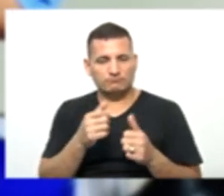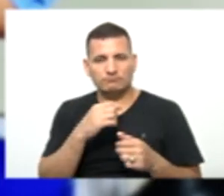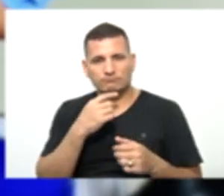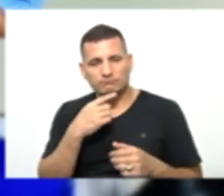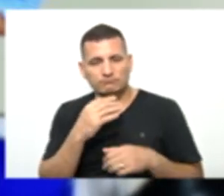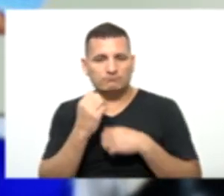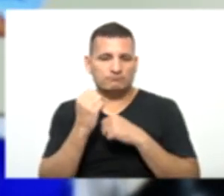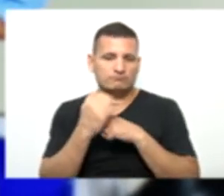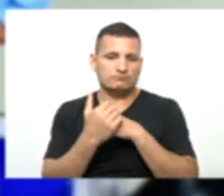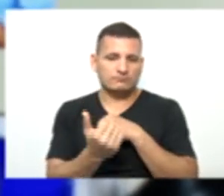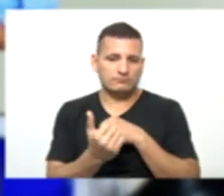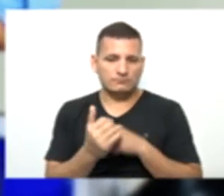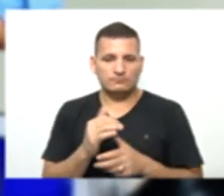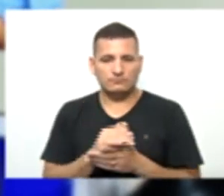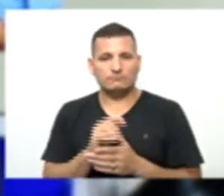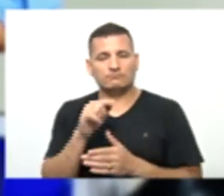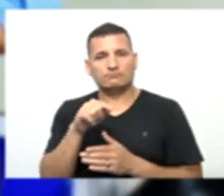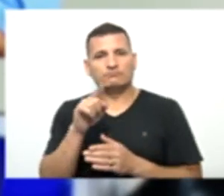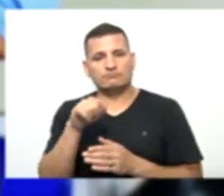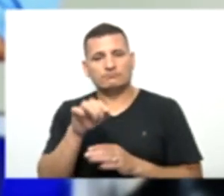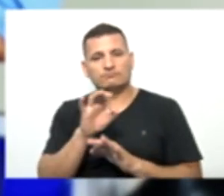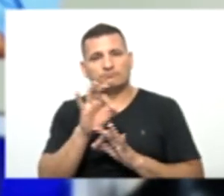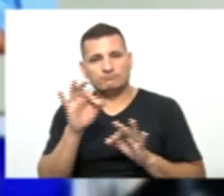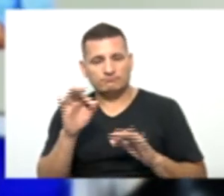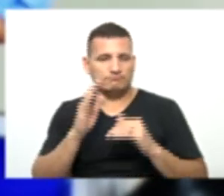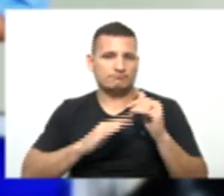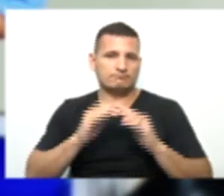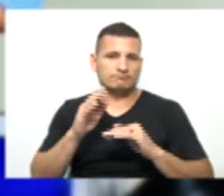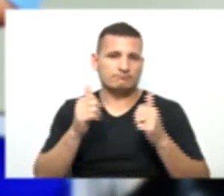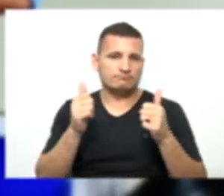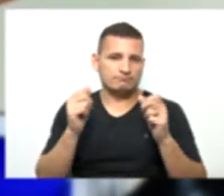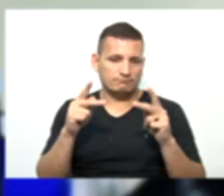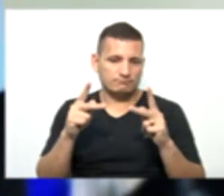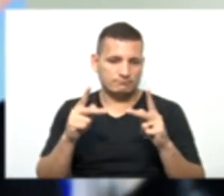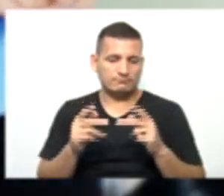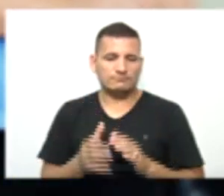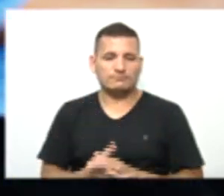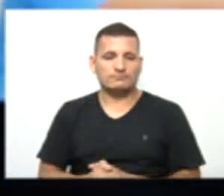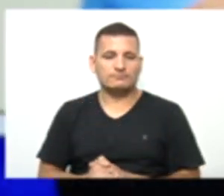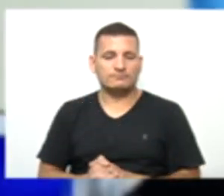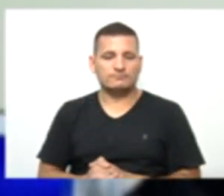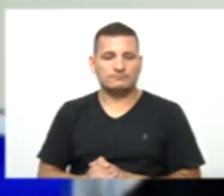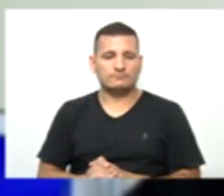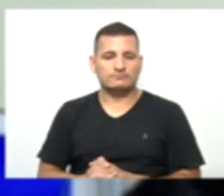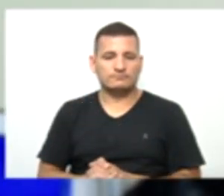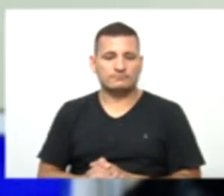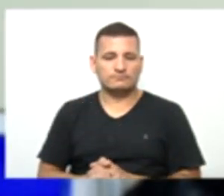tá? Aí isso tudo é pra você ser uma ótima profissional. Ok, obrigada.